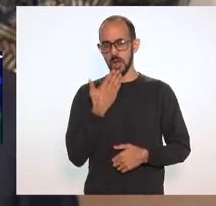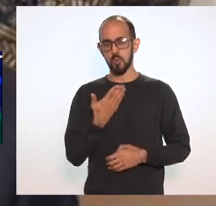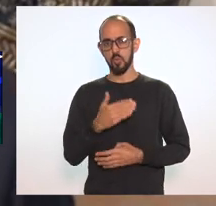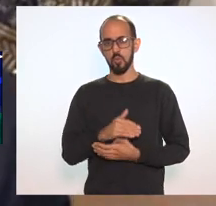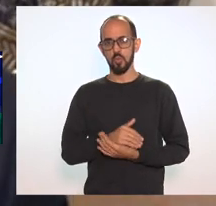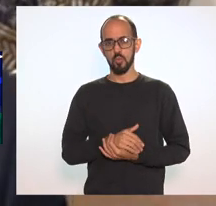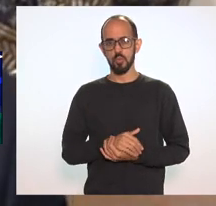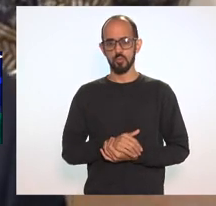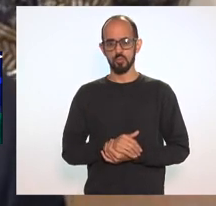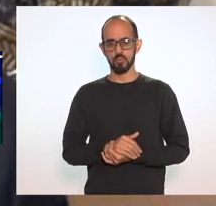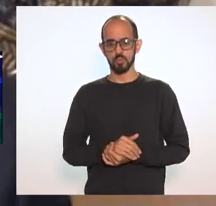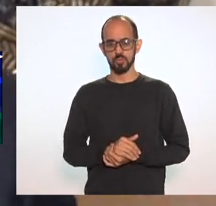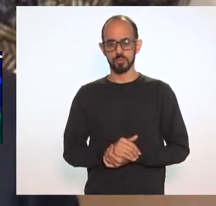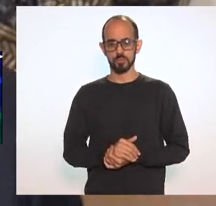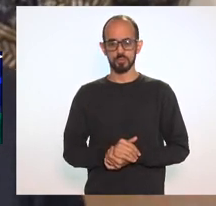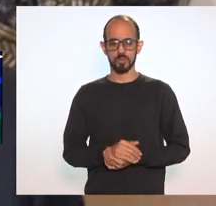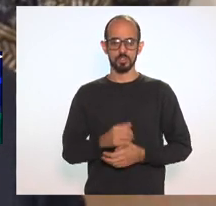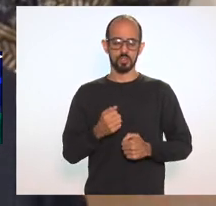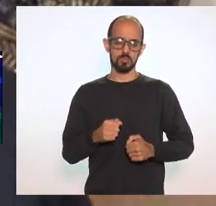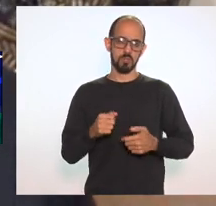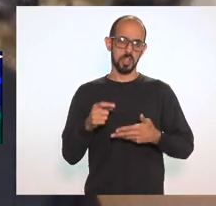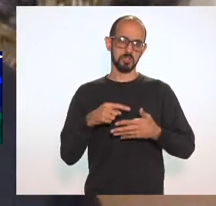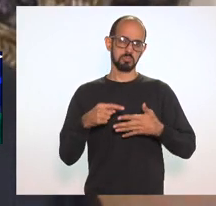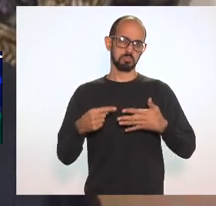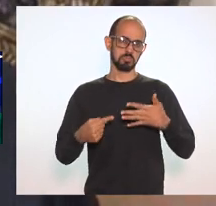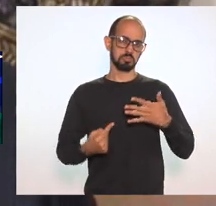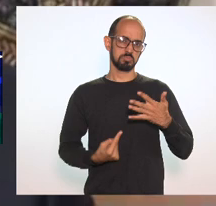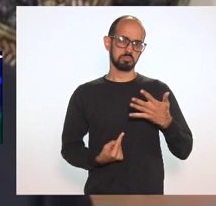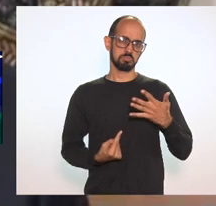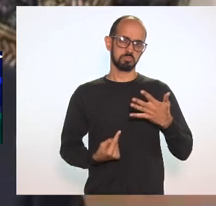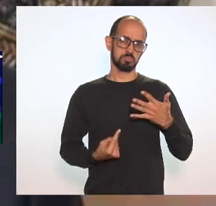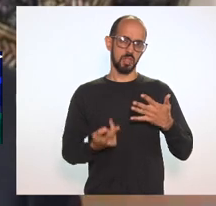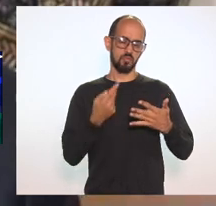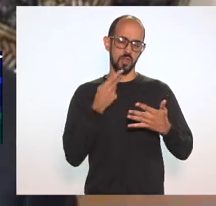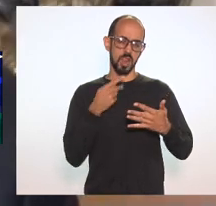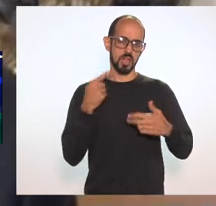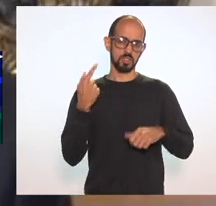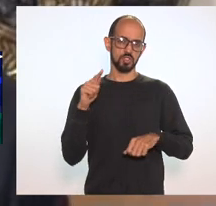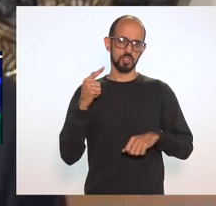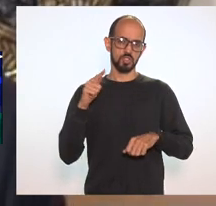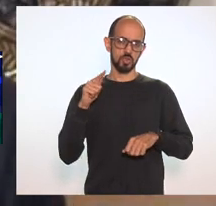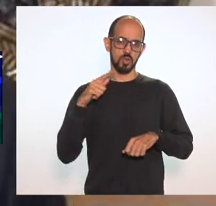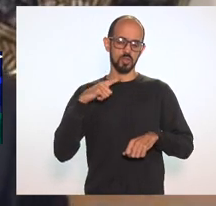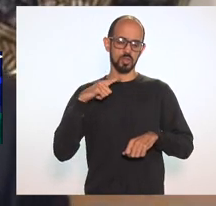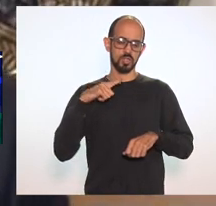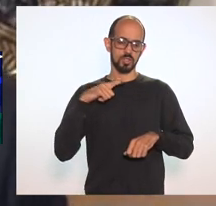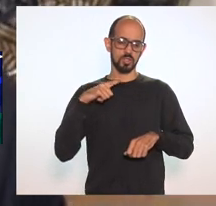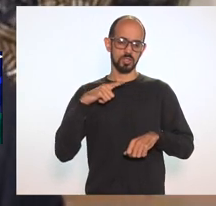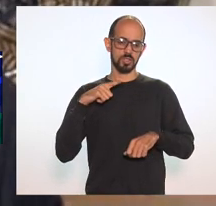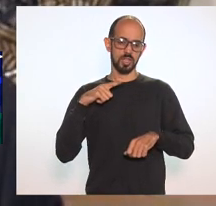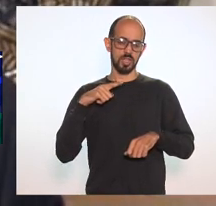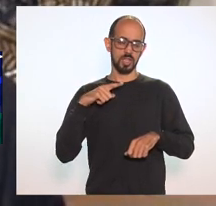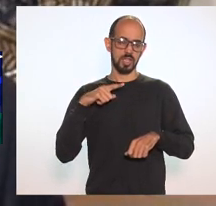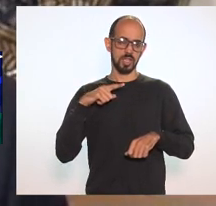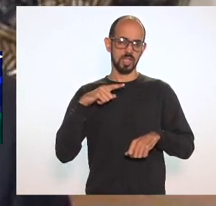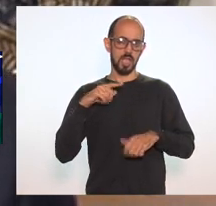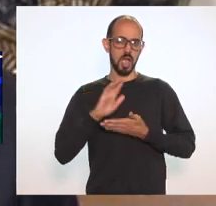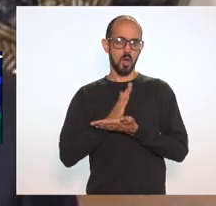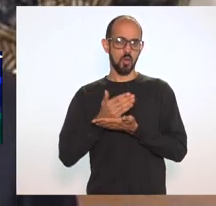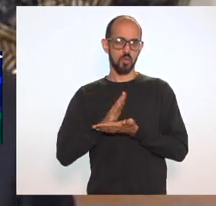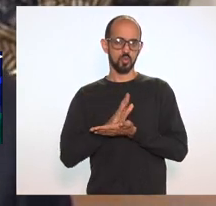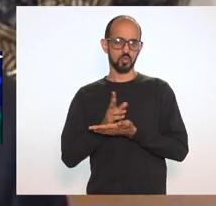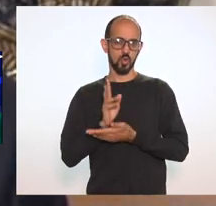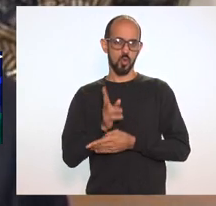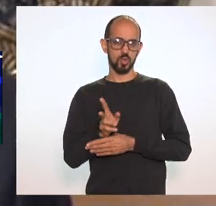e aí nós podemos citar gestores se tem um viés mais conservador